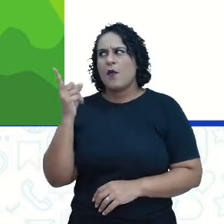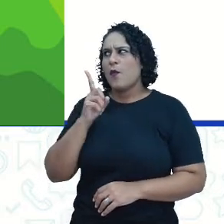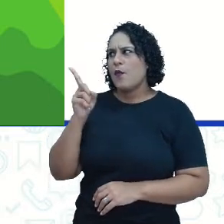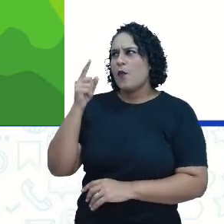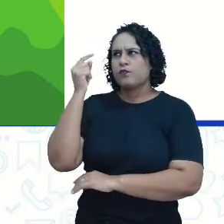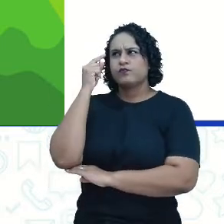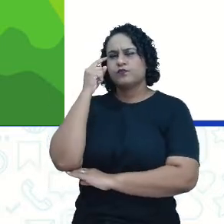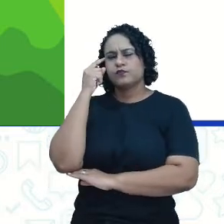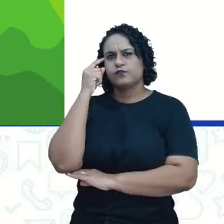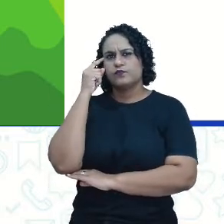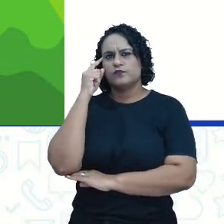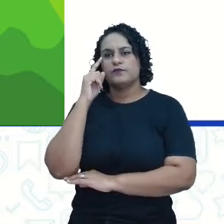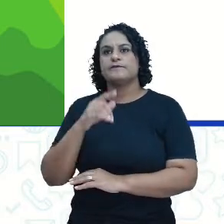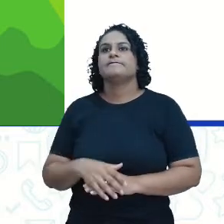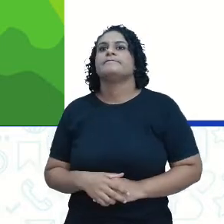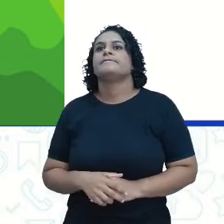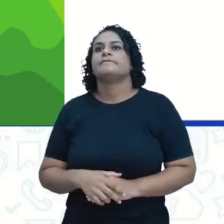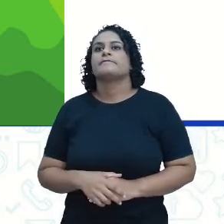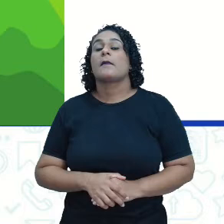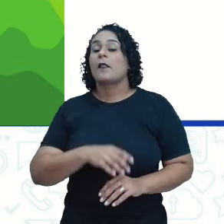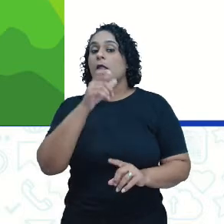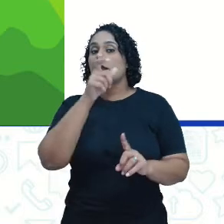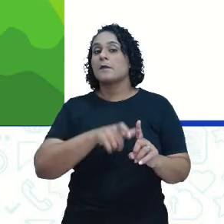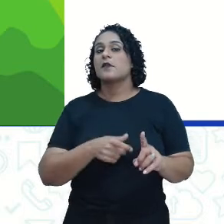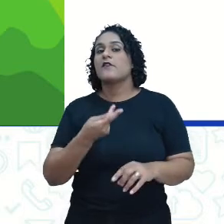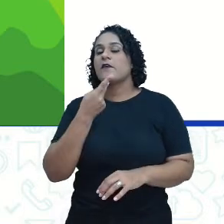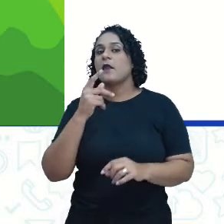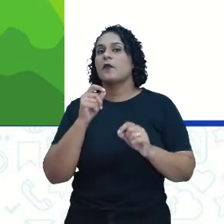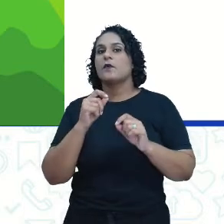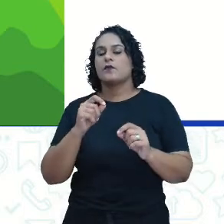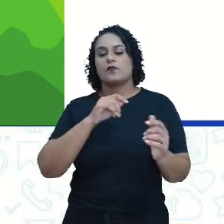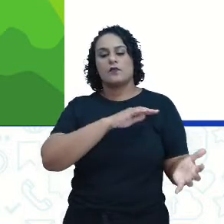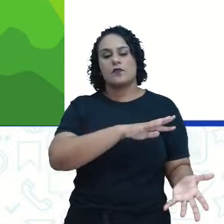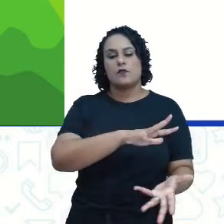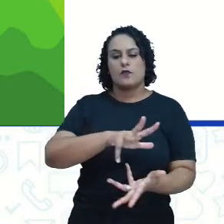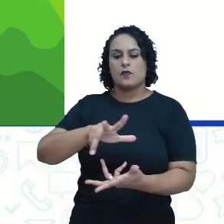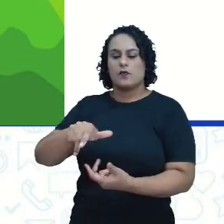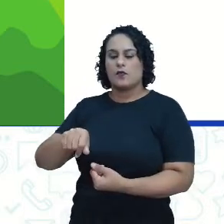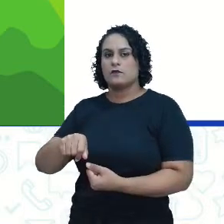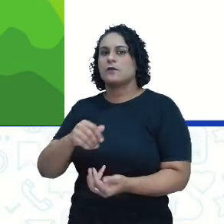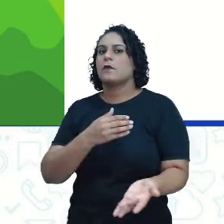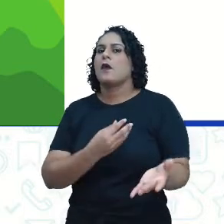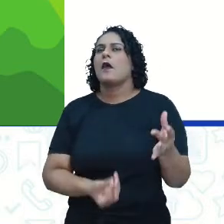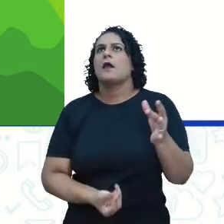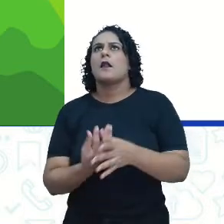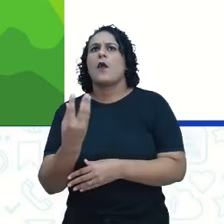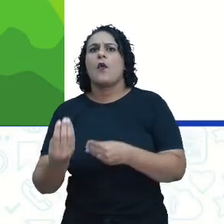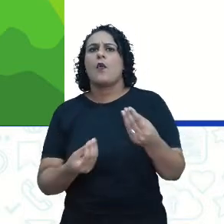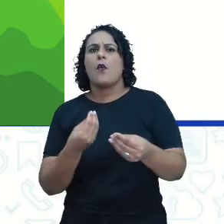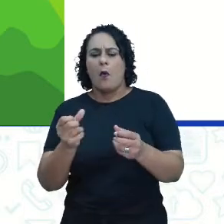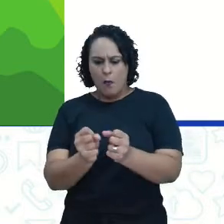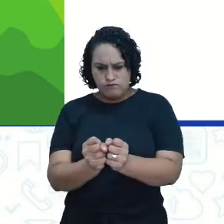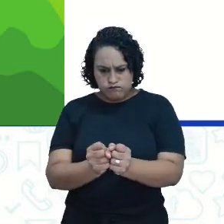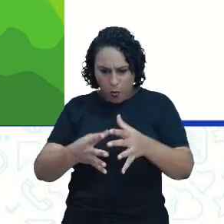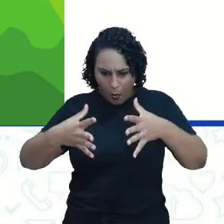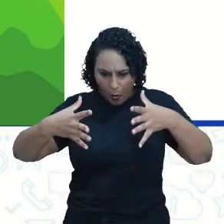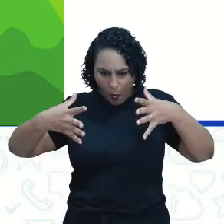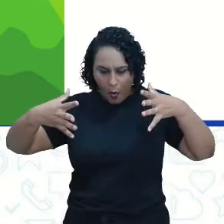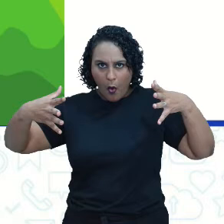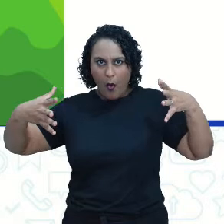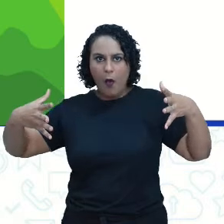só. O personagem aí, ele tá falando, o universo surgiu de uma explosão há cerca